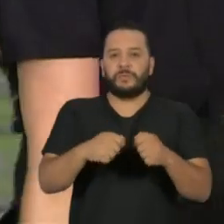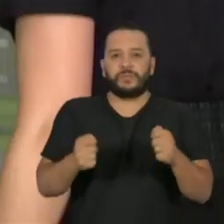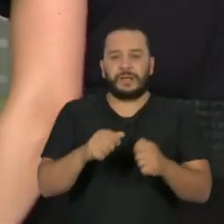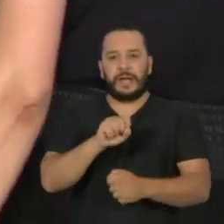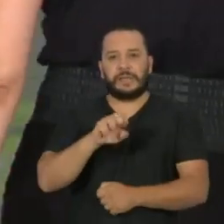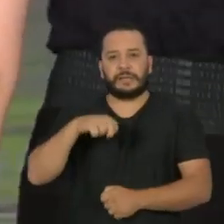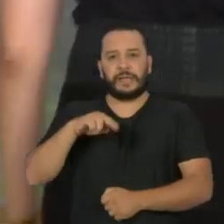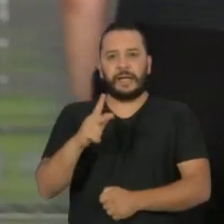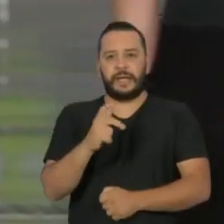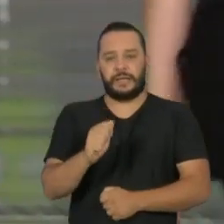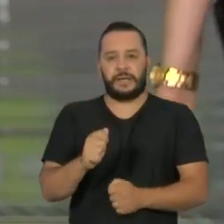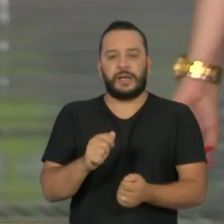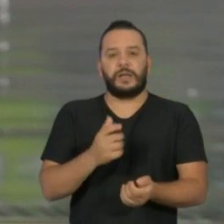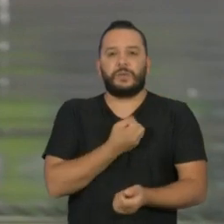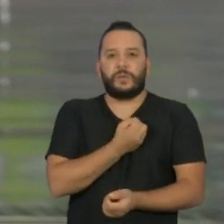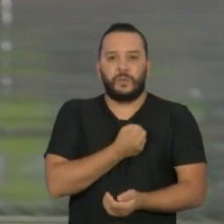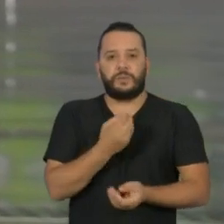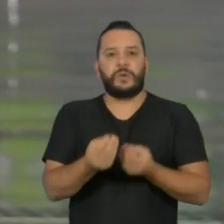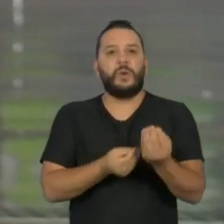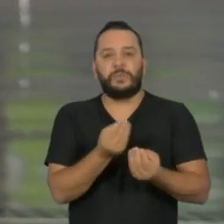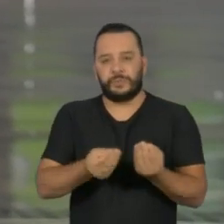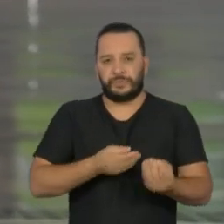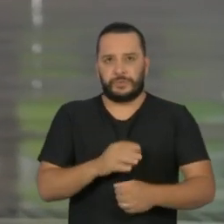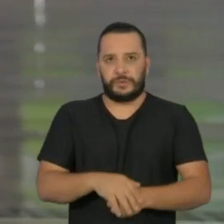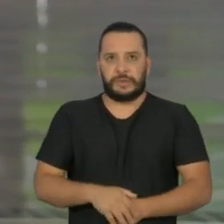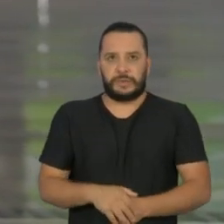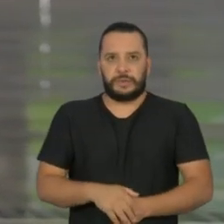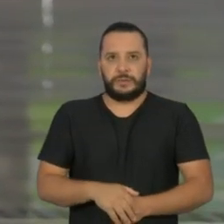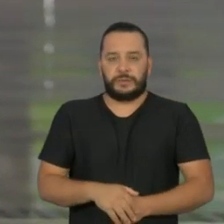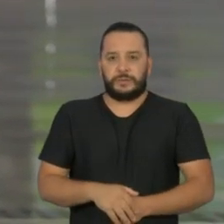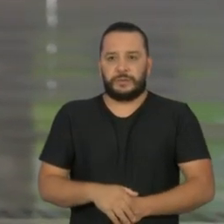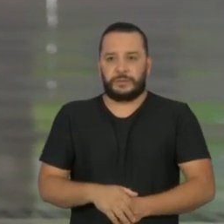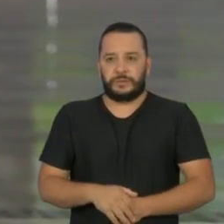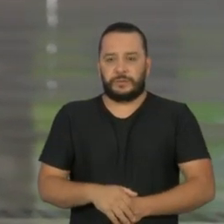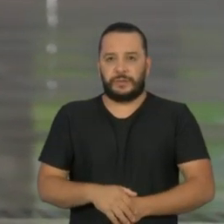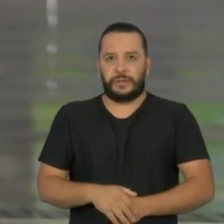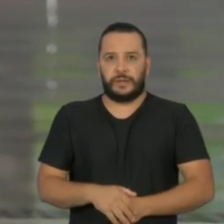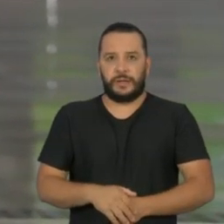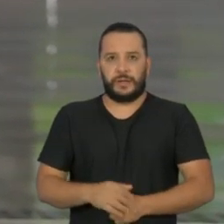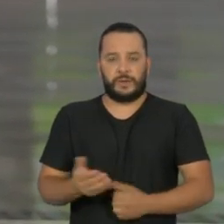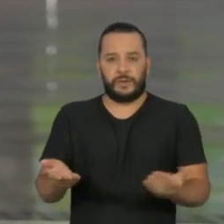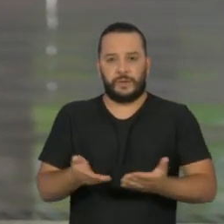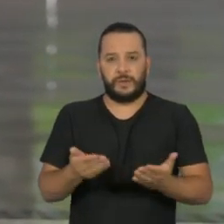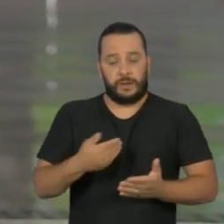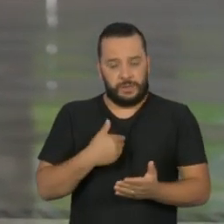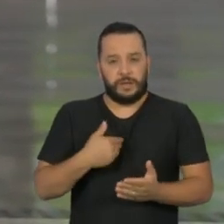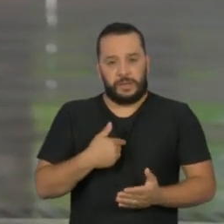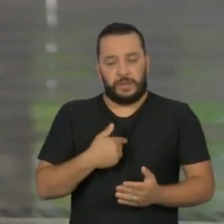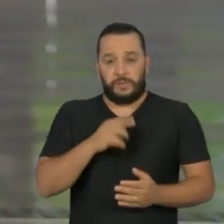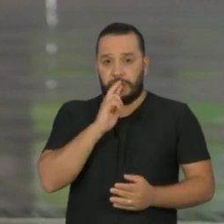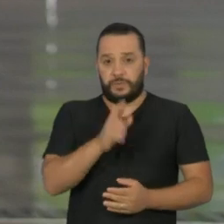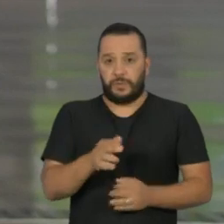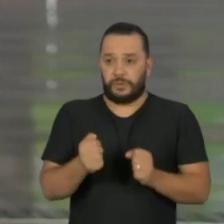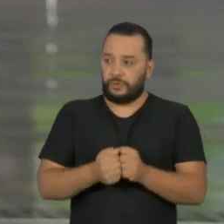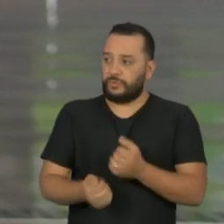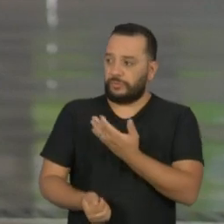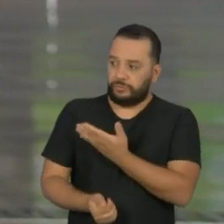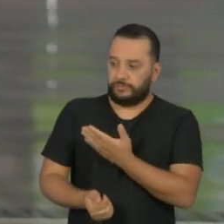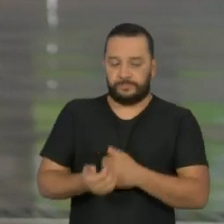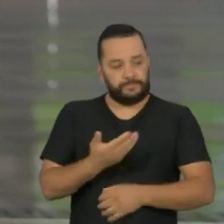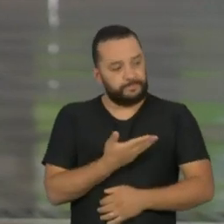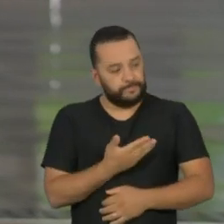Vou dividir a pergunta com os dois integrantes do nosso comitê